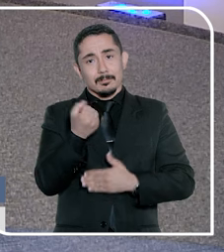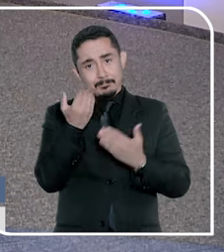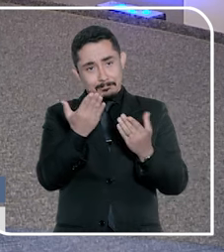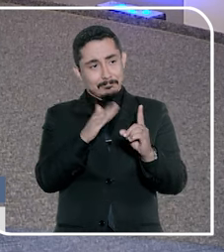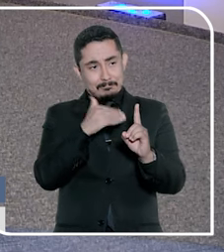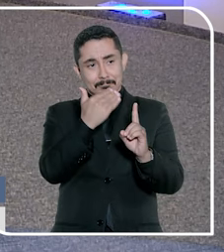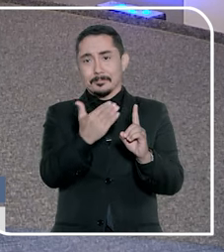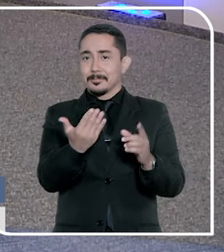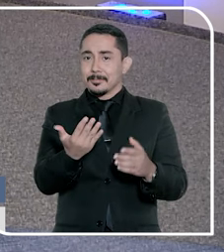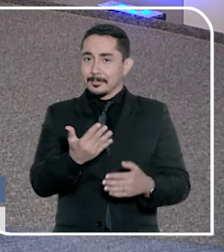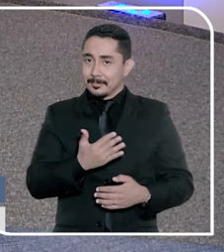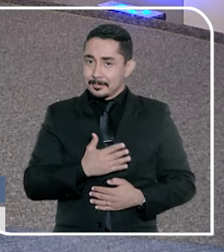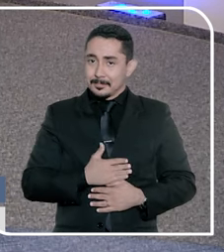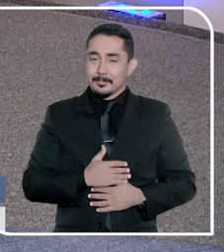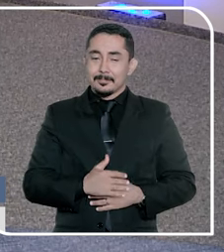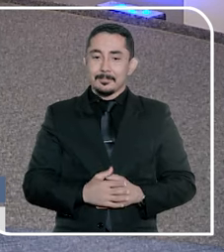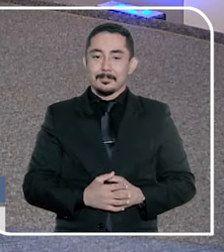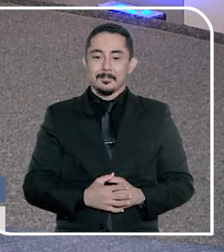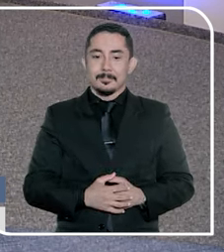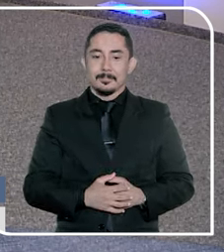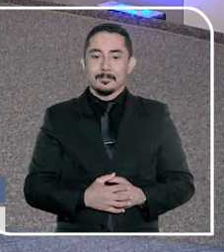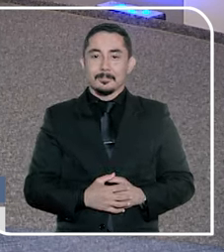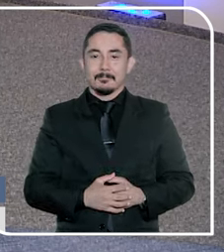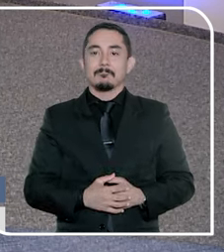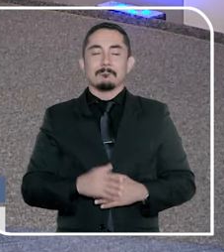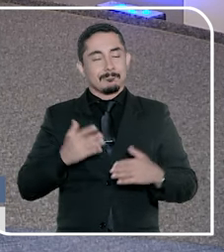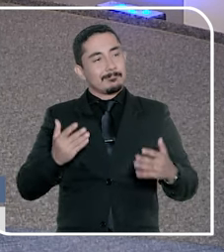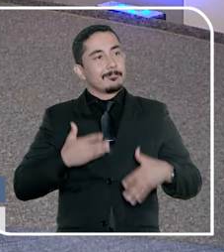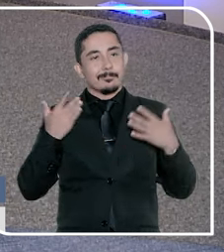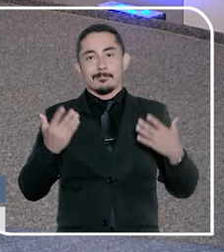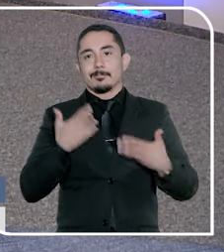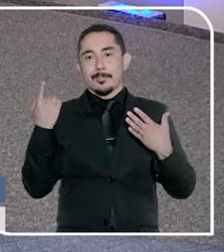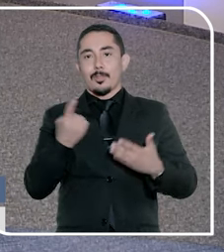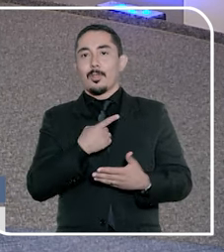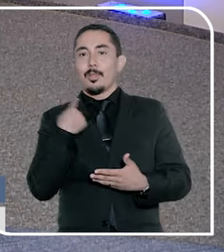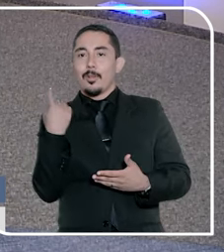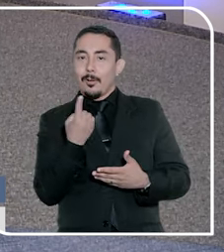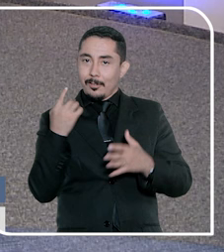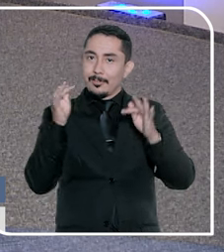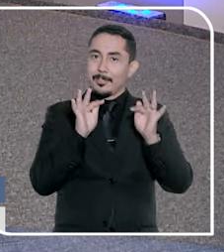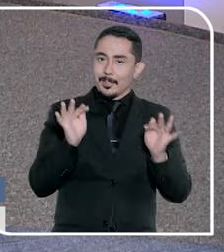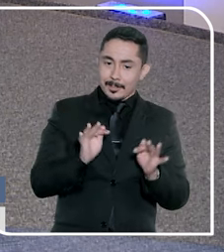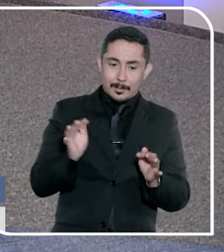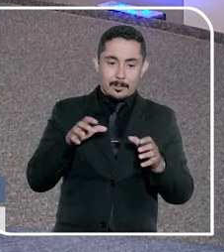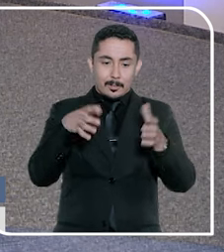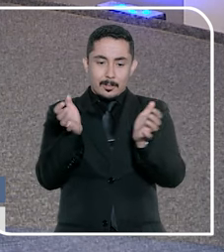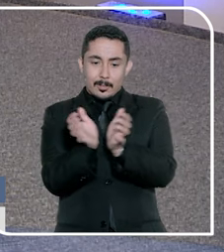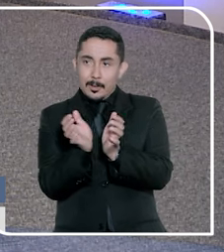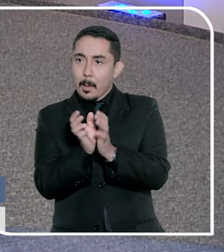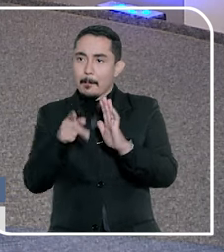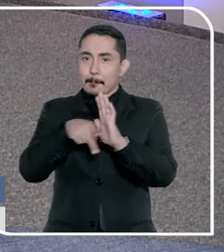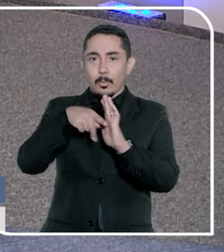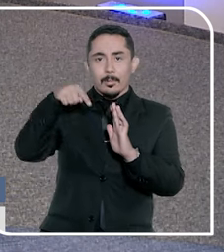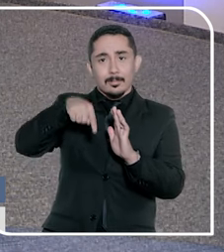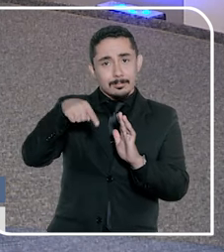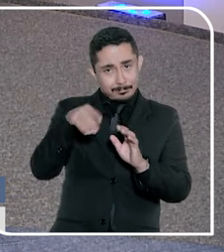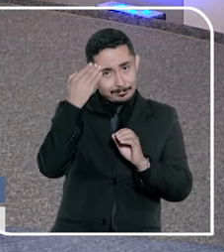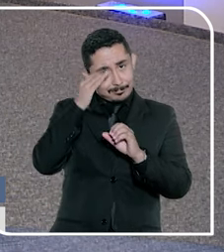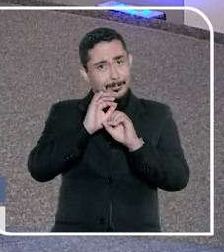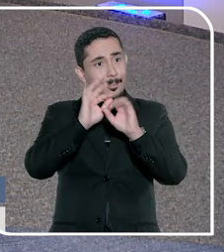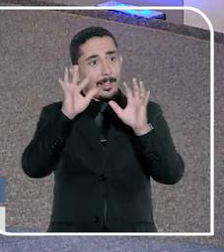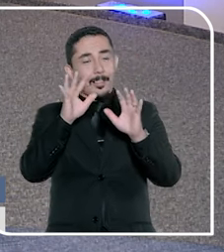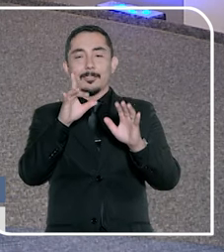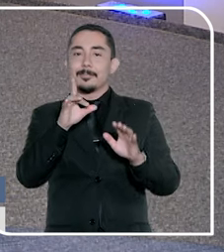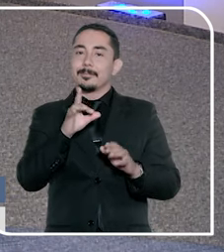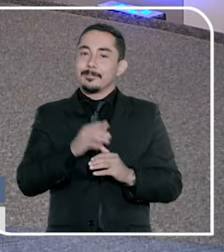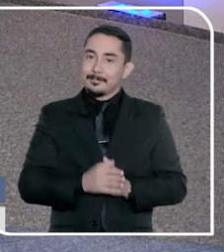excelência alegria a honra toda nossa de toda a equipe aqui do entender direito procurador então ministro Rogério esquete Cruz